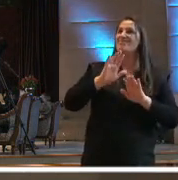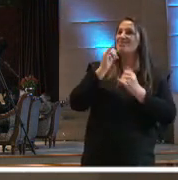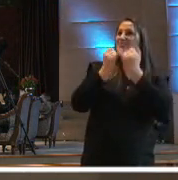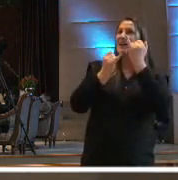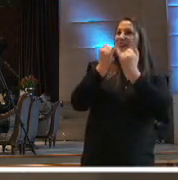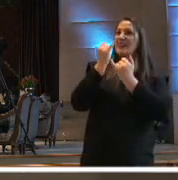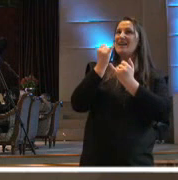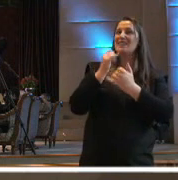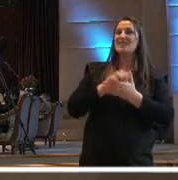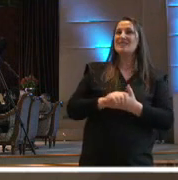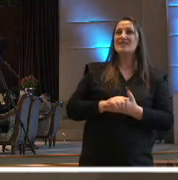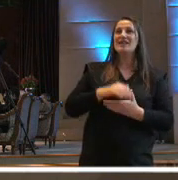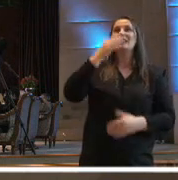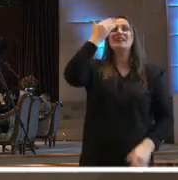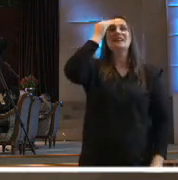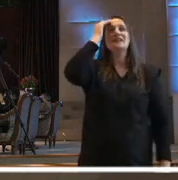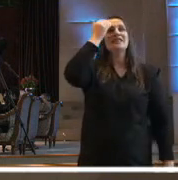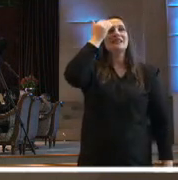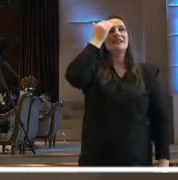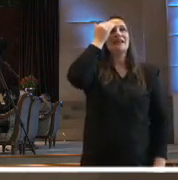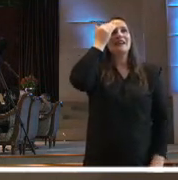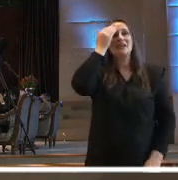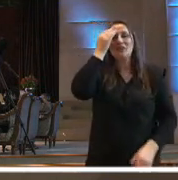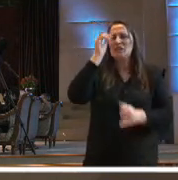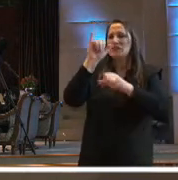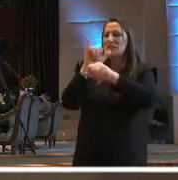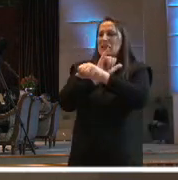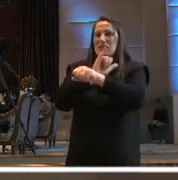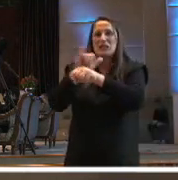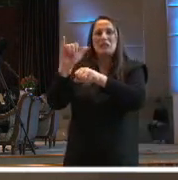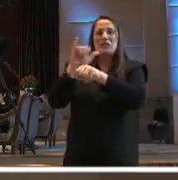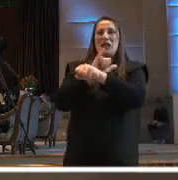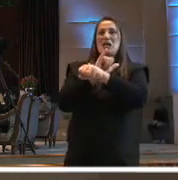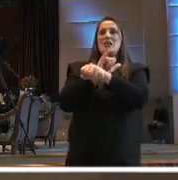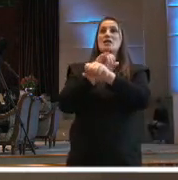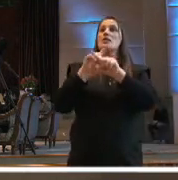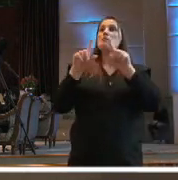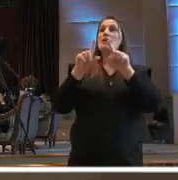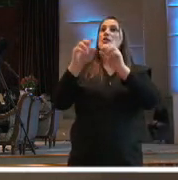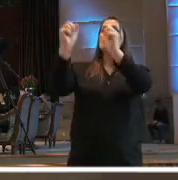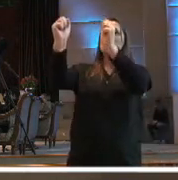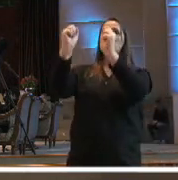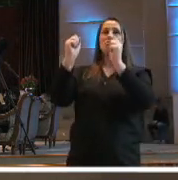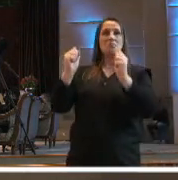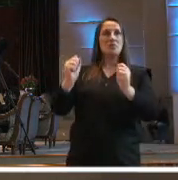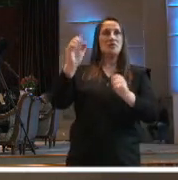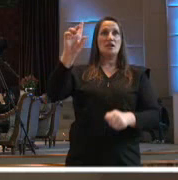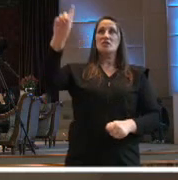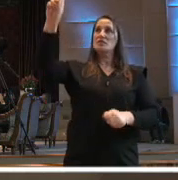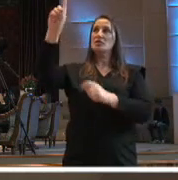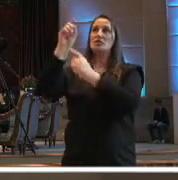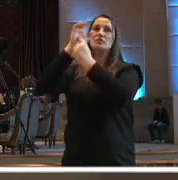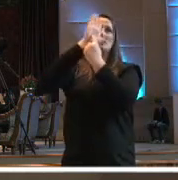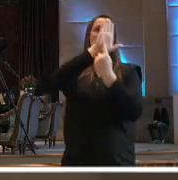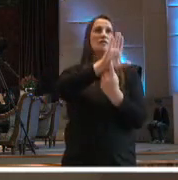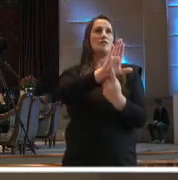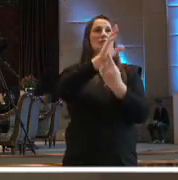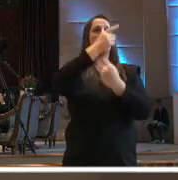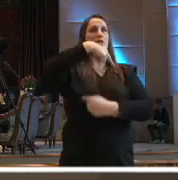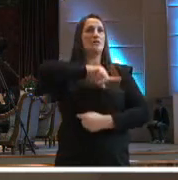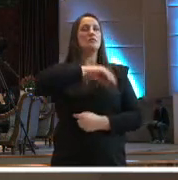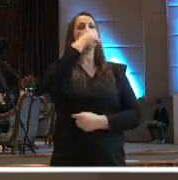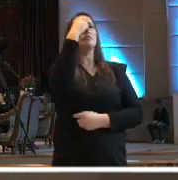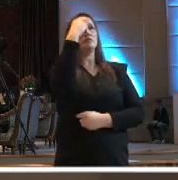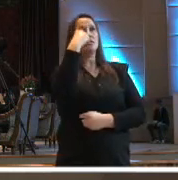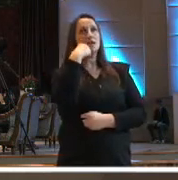entender que não é o método, não é a estratégia, mas é o poder de Deus que se revela na nossa fraqueza,